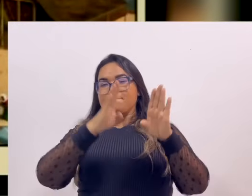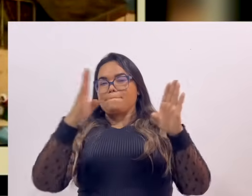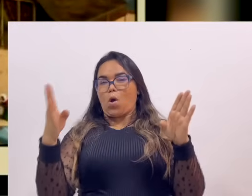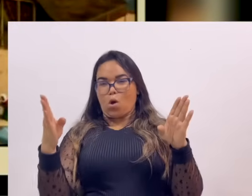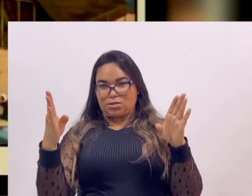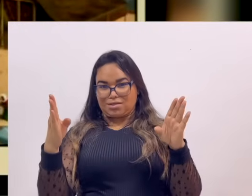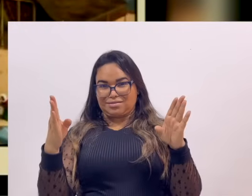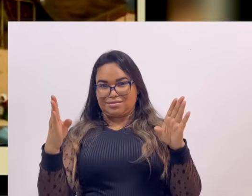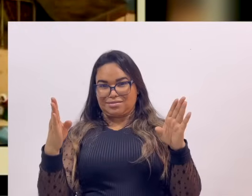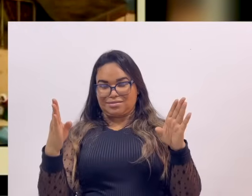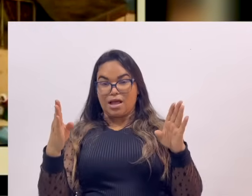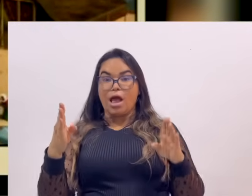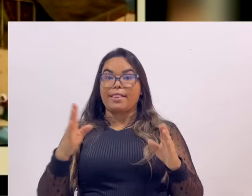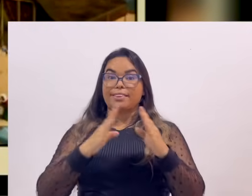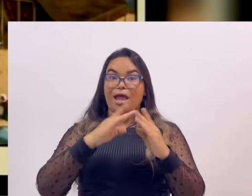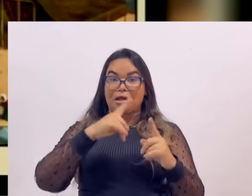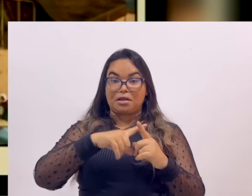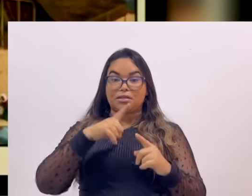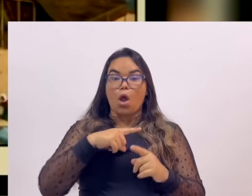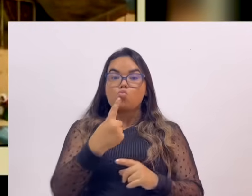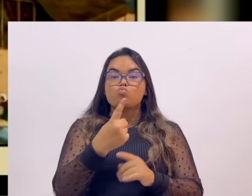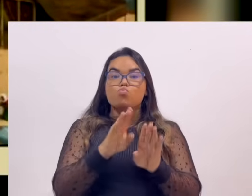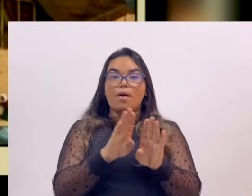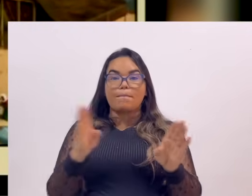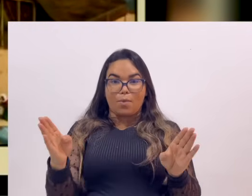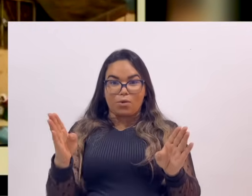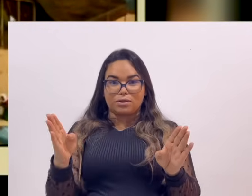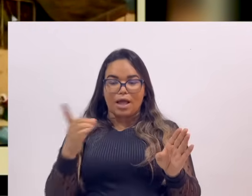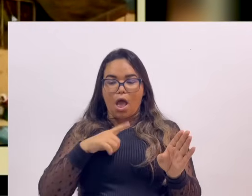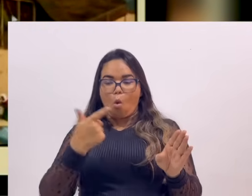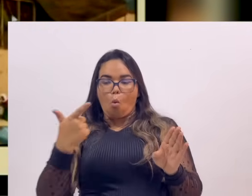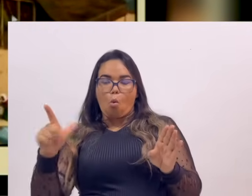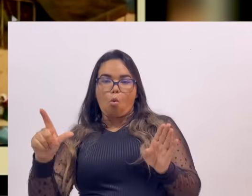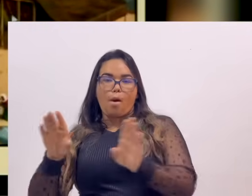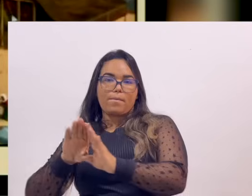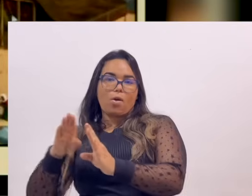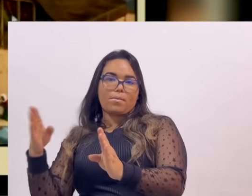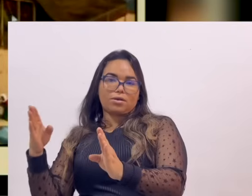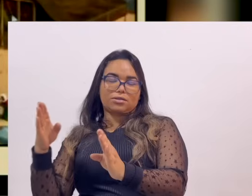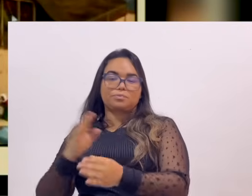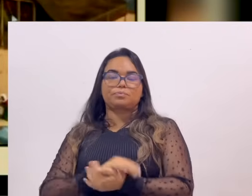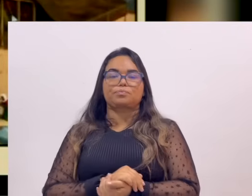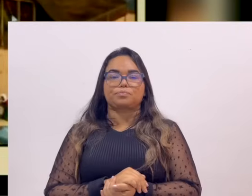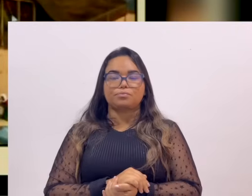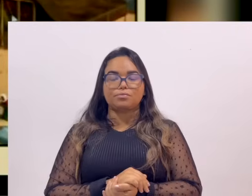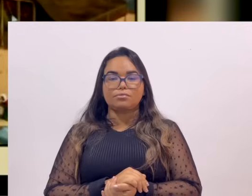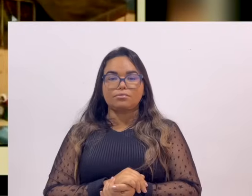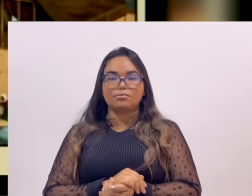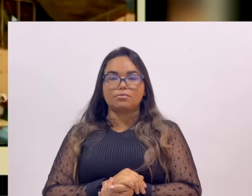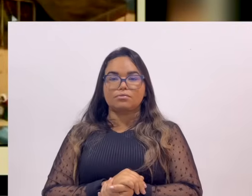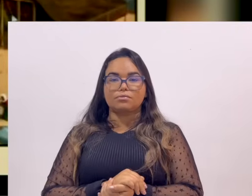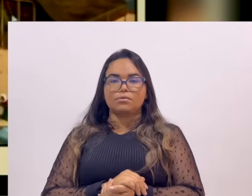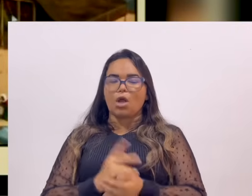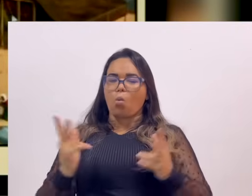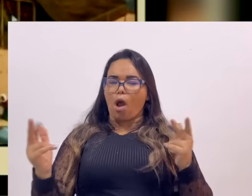portas, mas depois havia uma outra por aqui. Esta era chamada de porta e era do mesmo material.